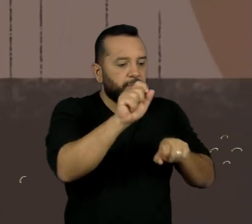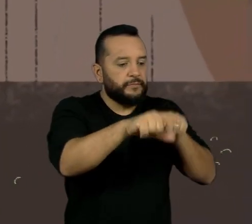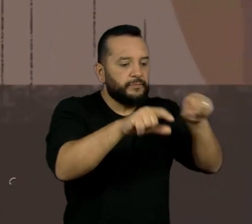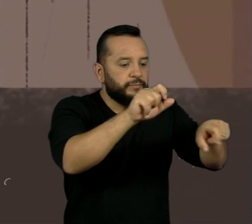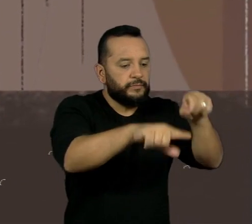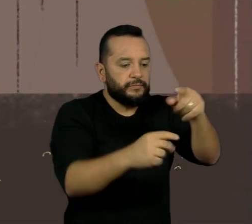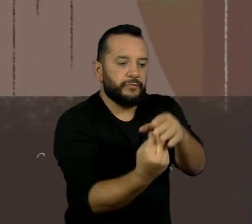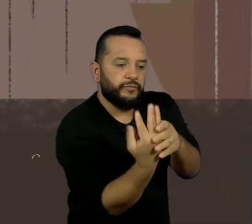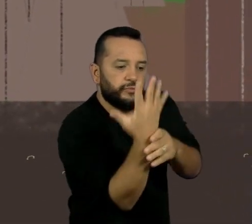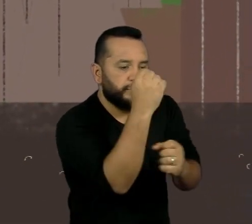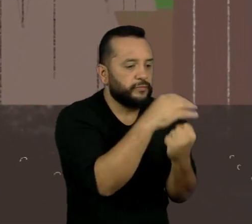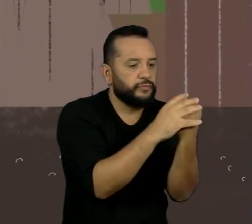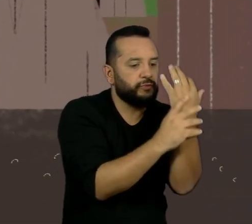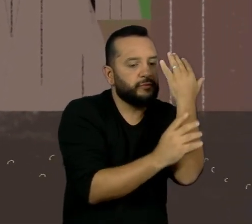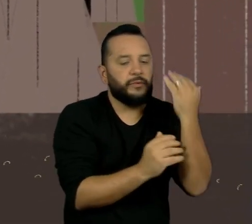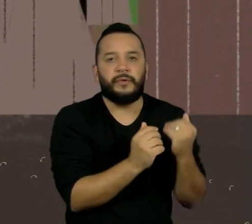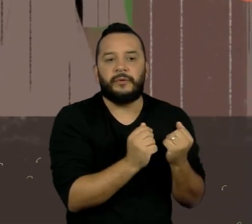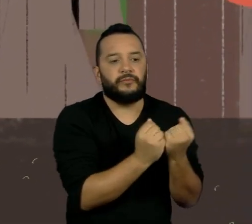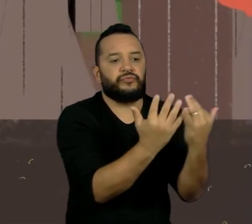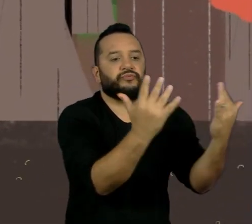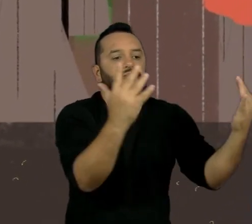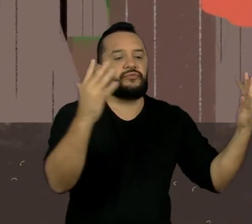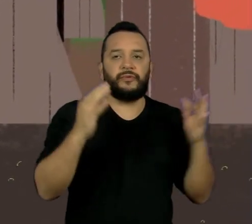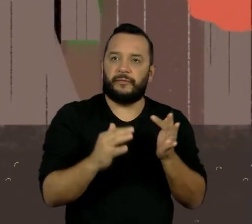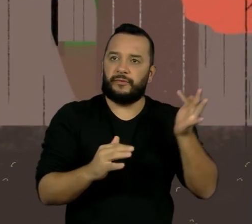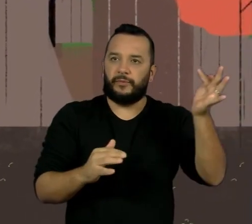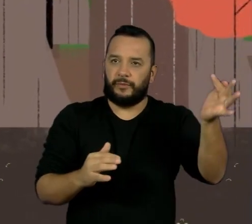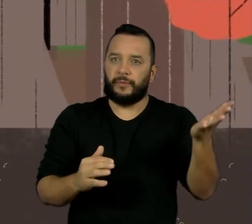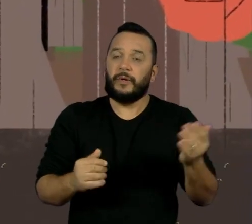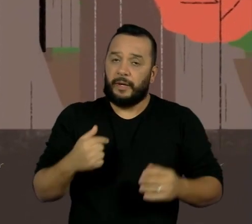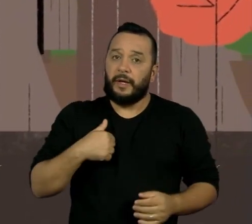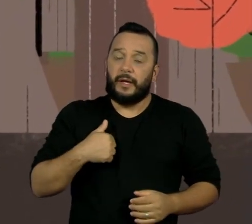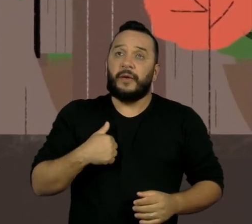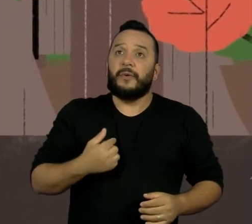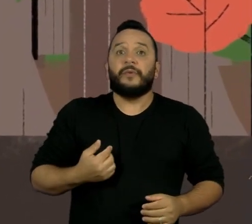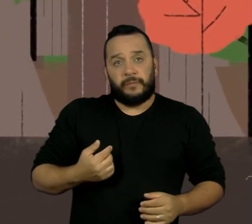existo porque os quilombolas conhecem meu uso.